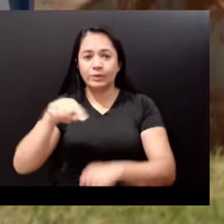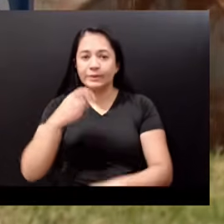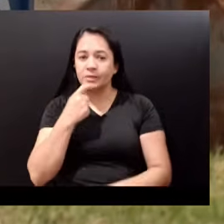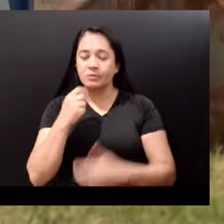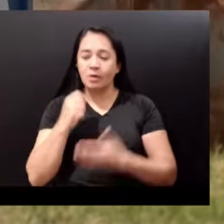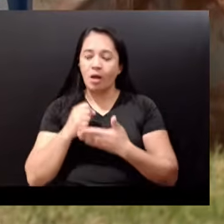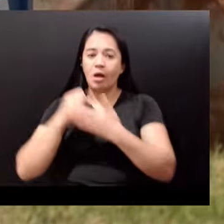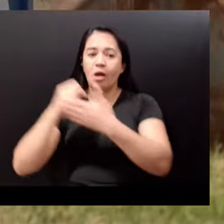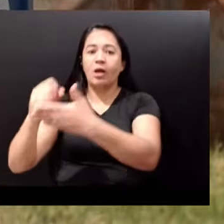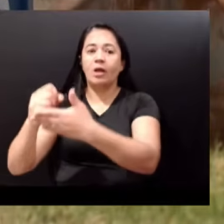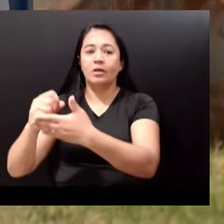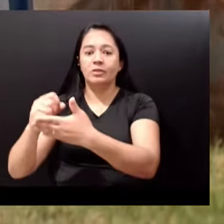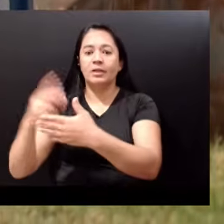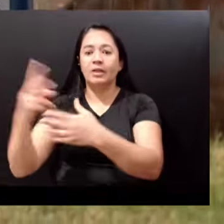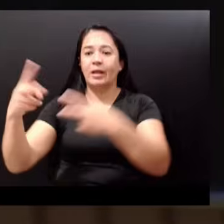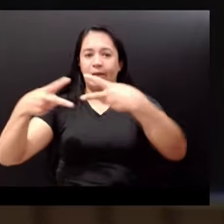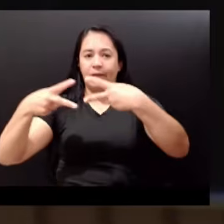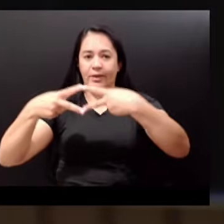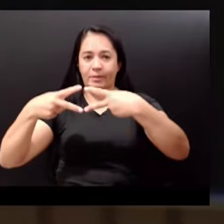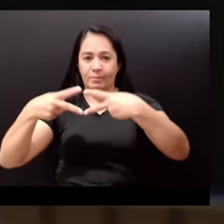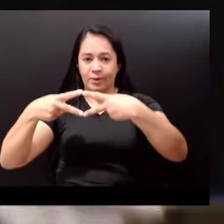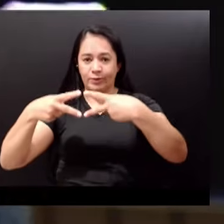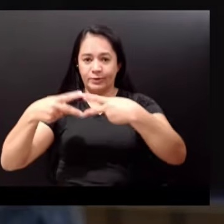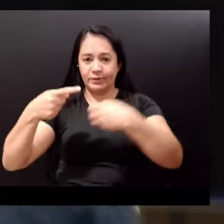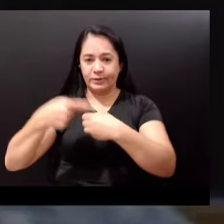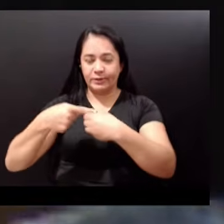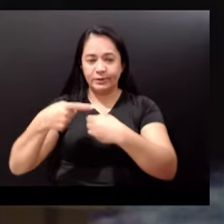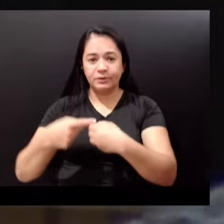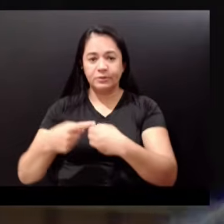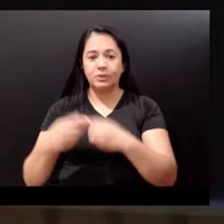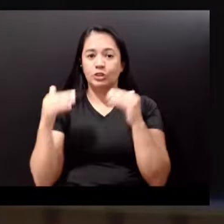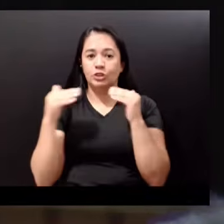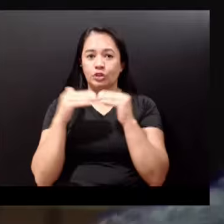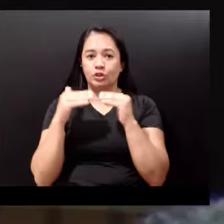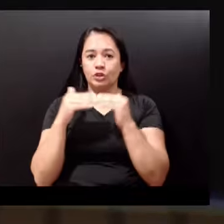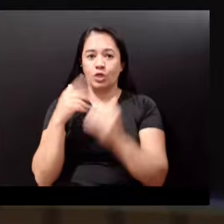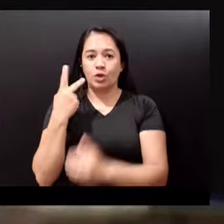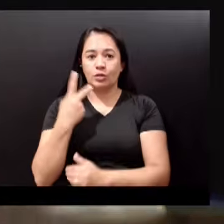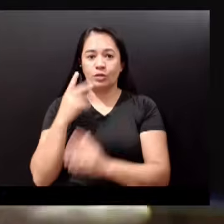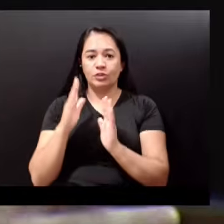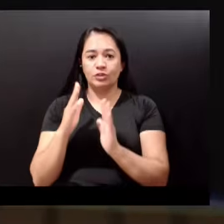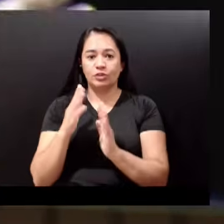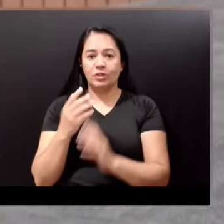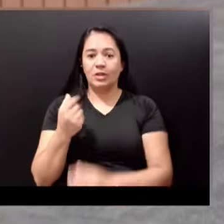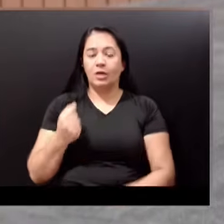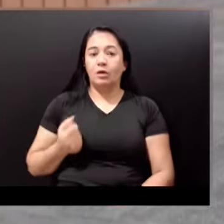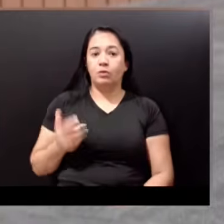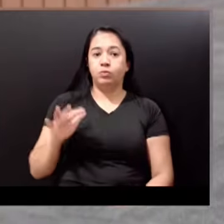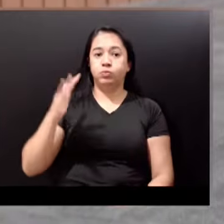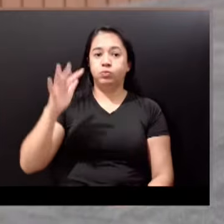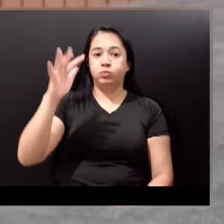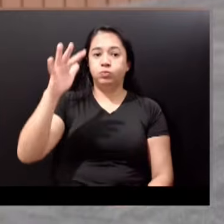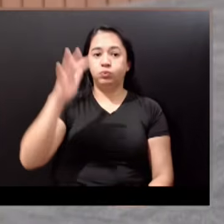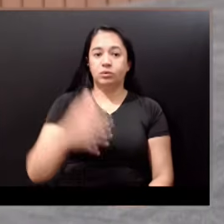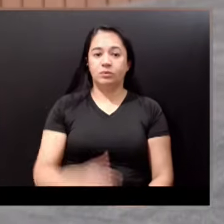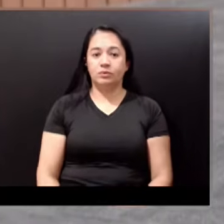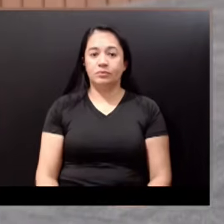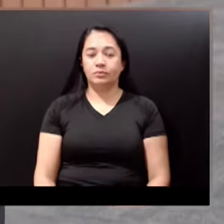de Paulínia, o que, de acordo com o vereador, gera altos custos para os cofres públicos.